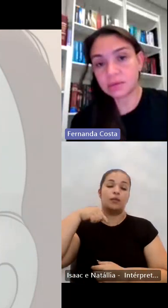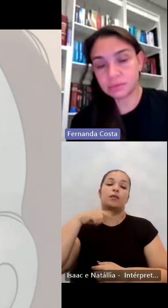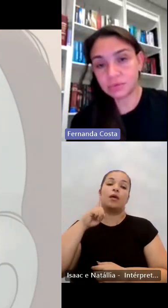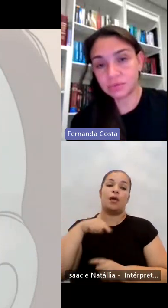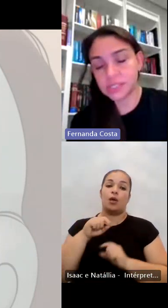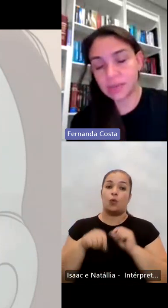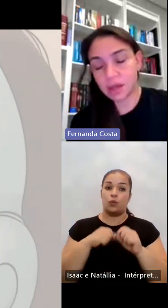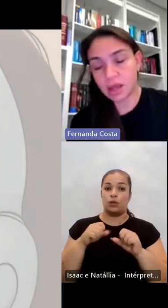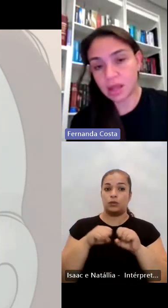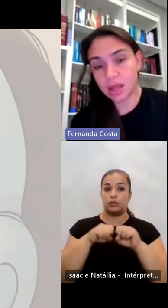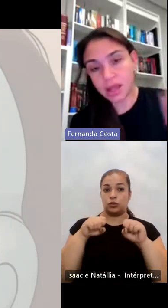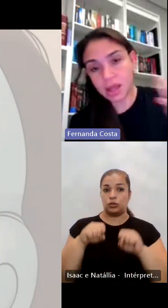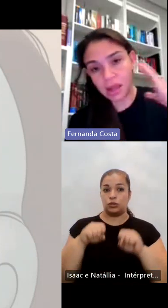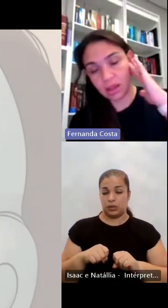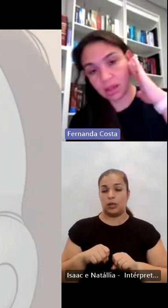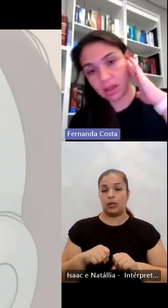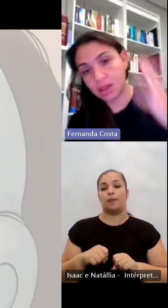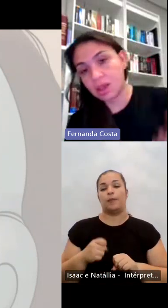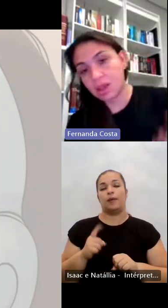sistema